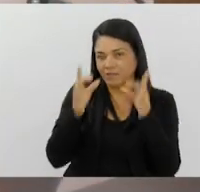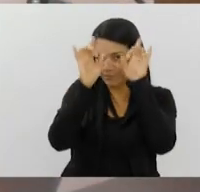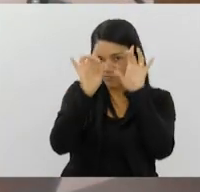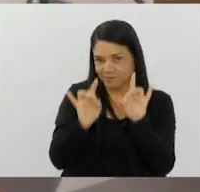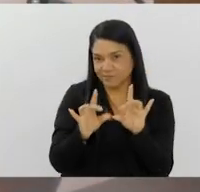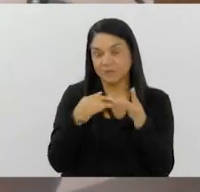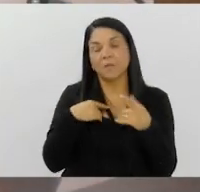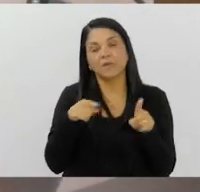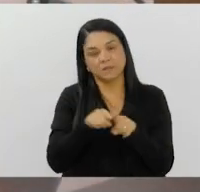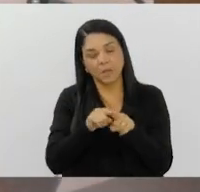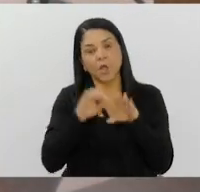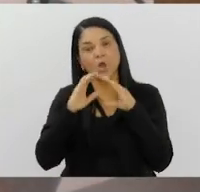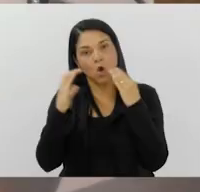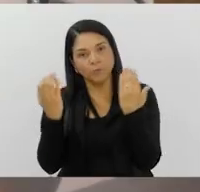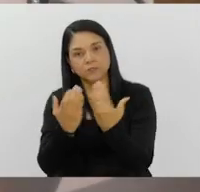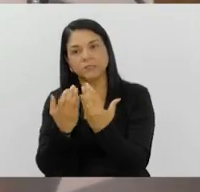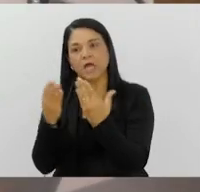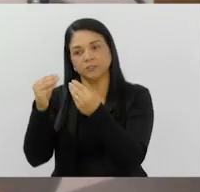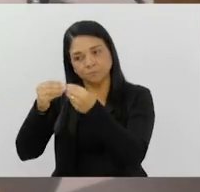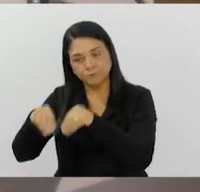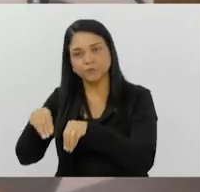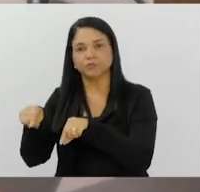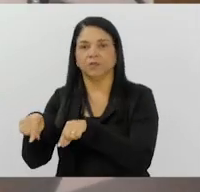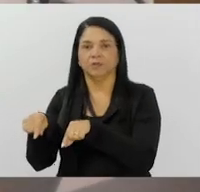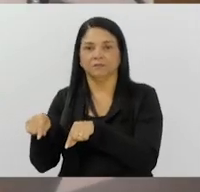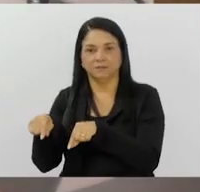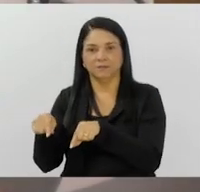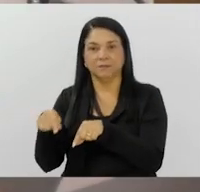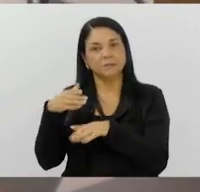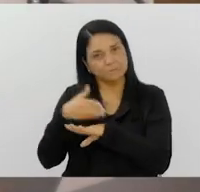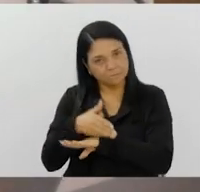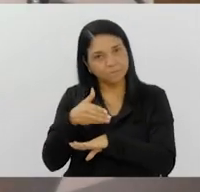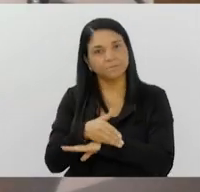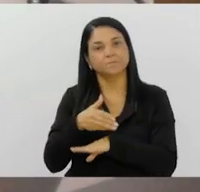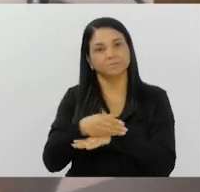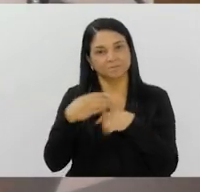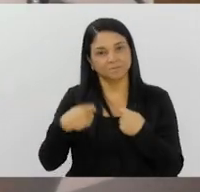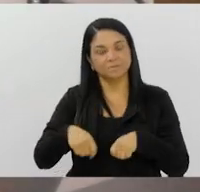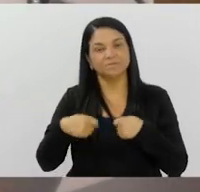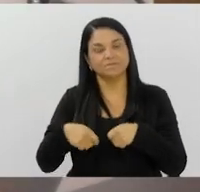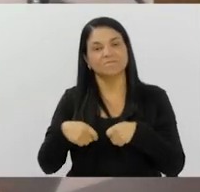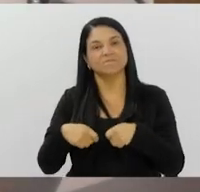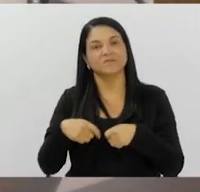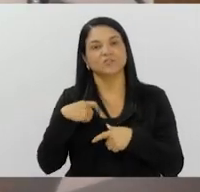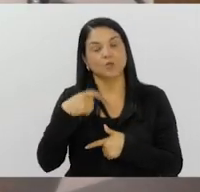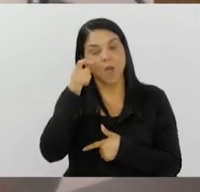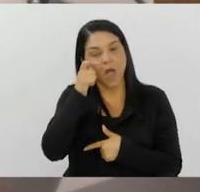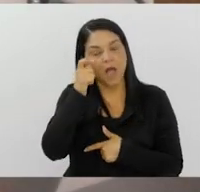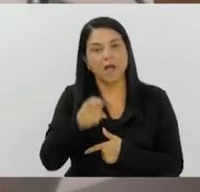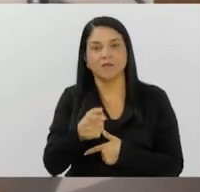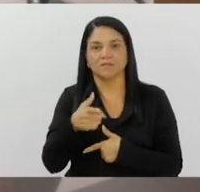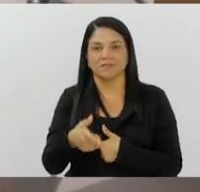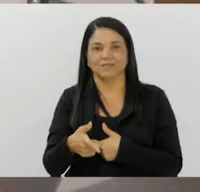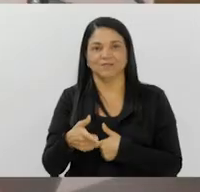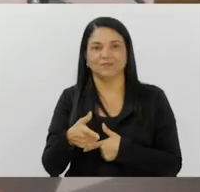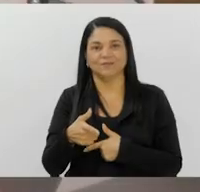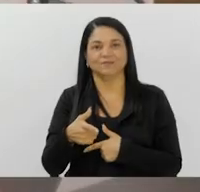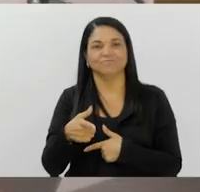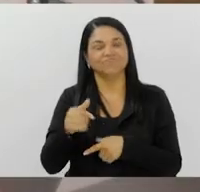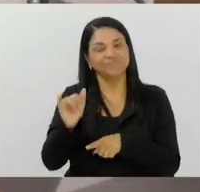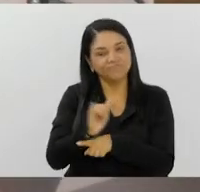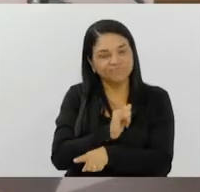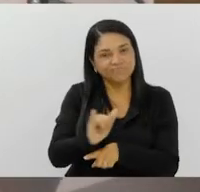afetadas então é é é importante acho eu chamo atenção paraa possibilidade de explorar esse esse essa esses mecanismos de